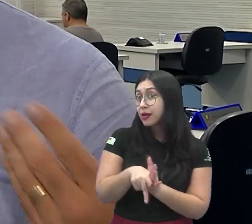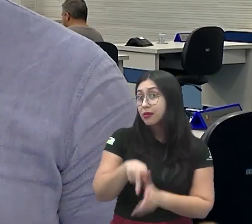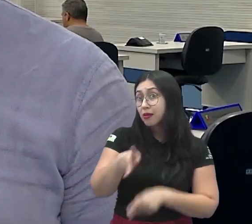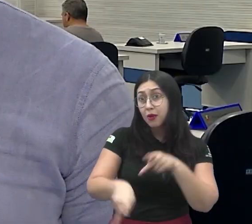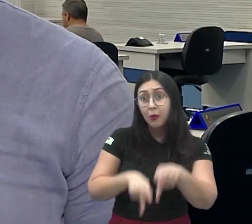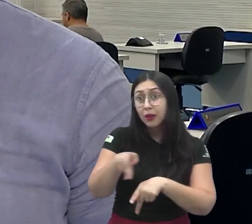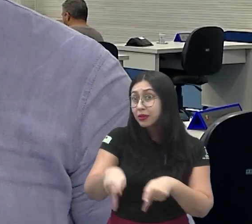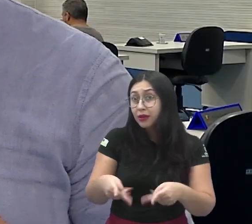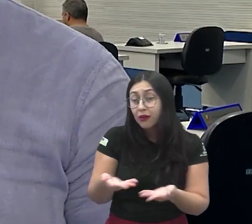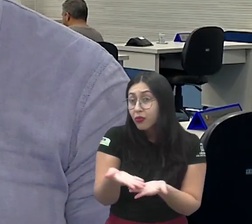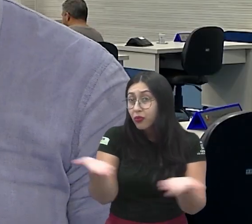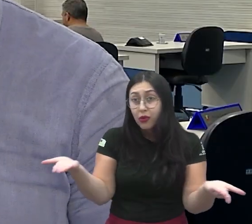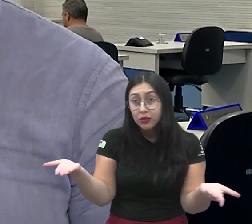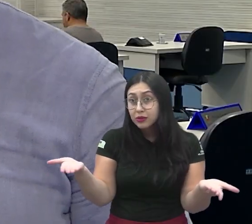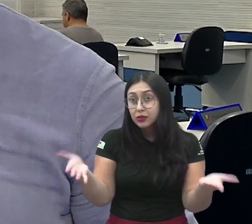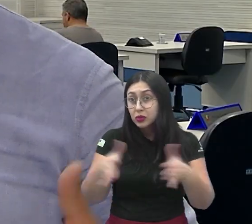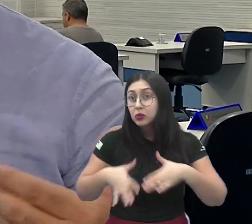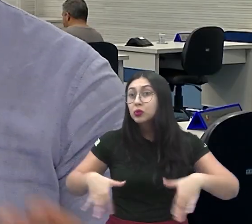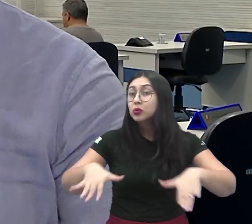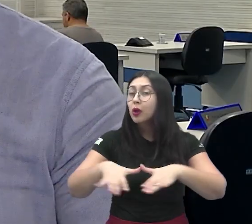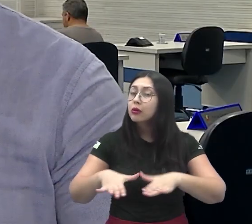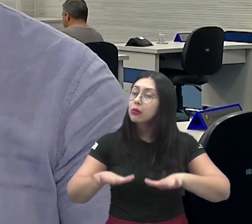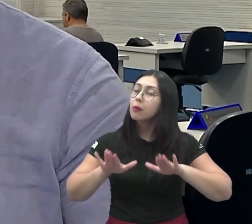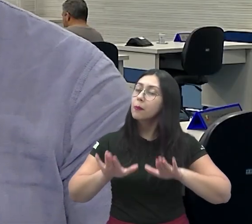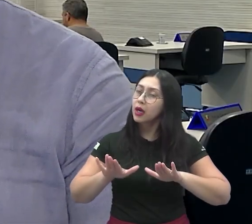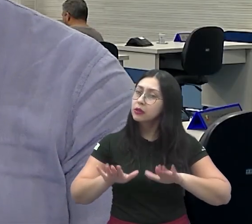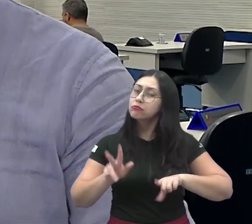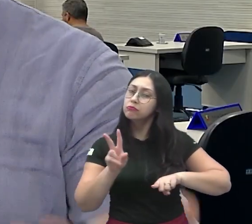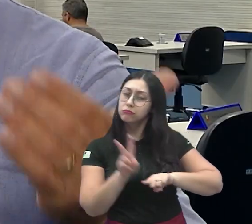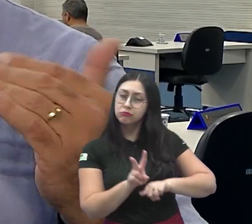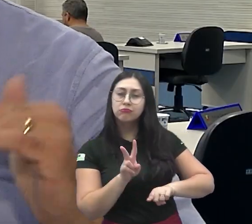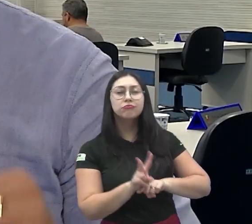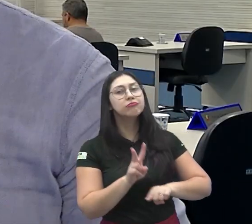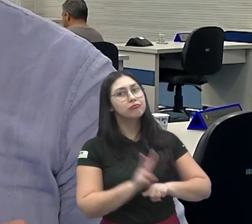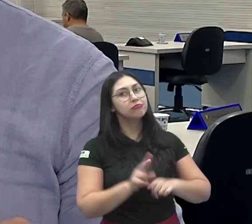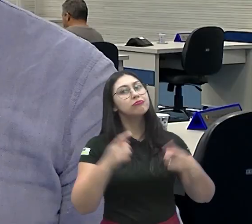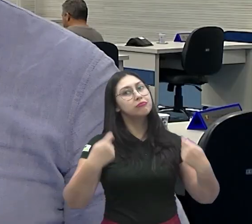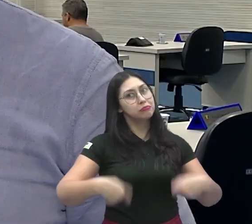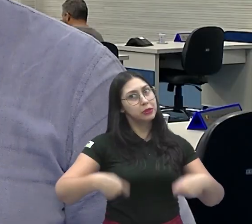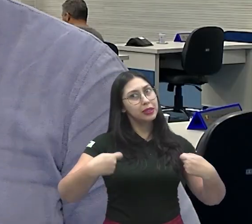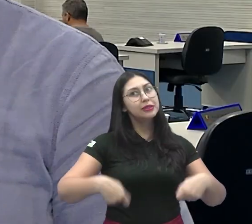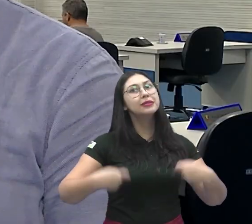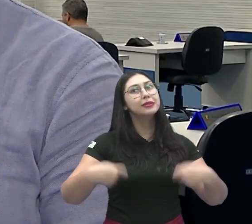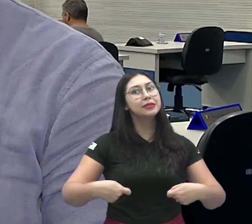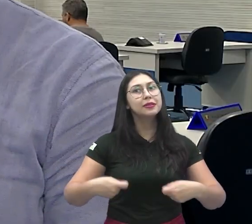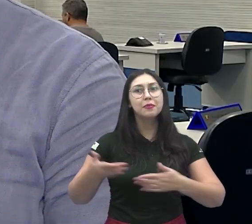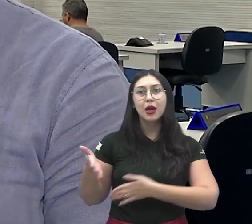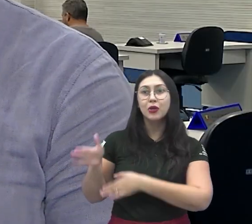porque é um equipamento público. O equipamento público ele tem que ser dado à população, mas sim também é um equipamento que a gente